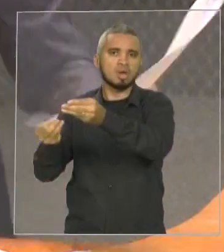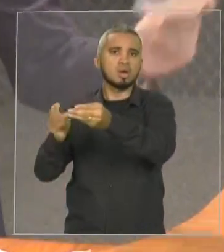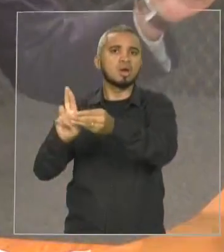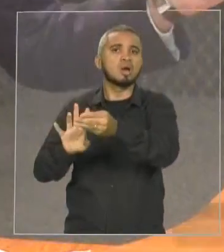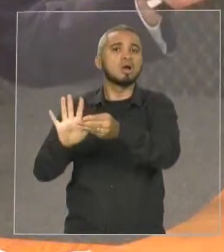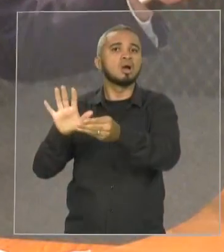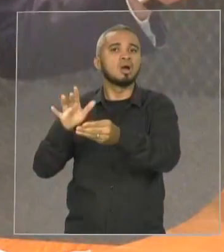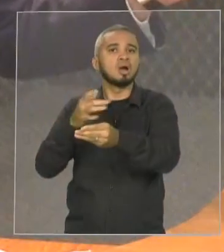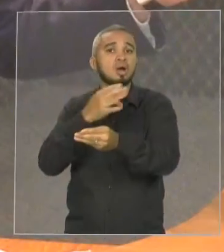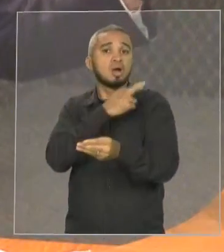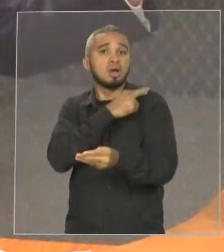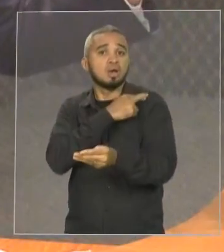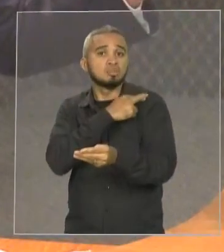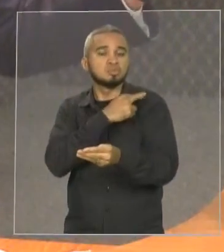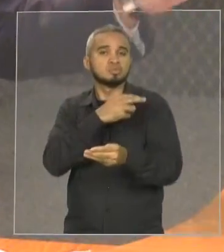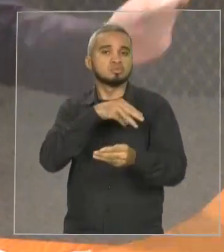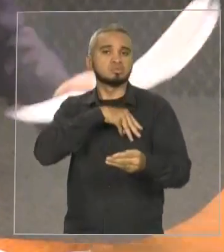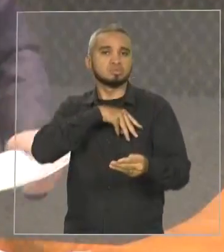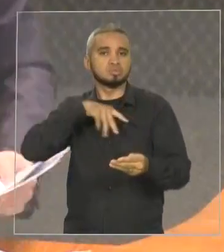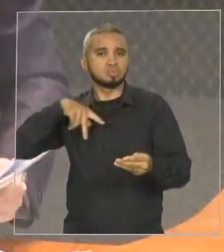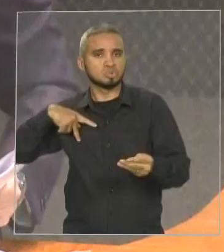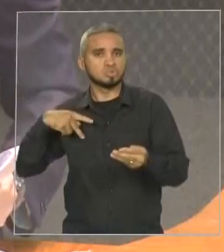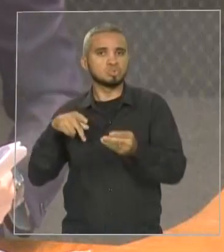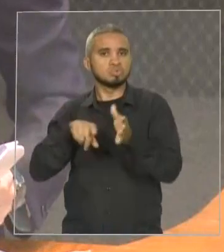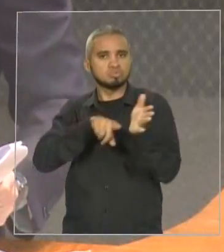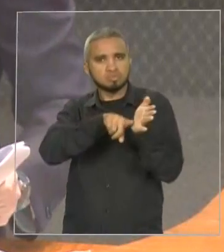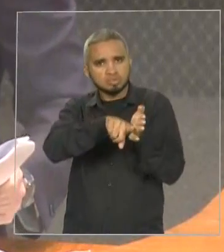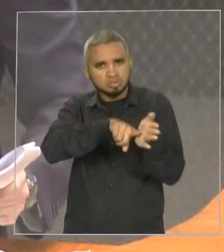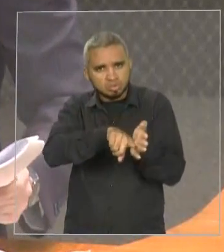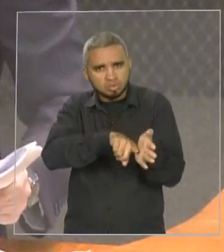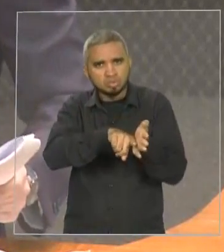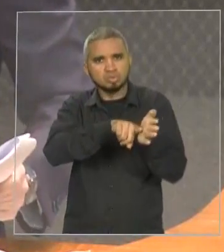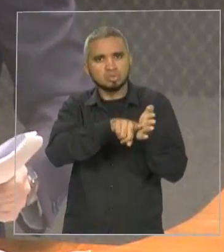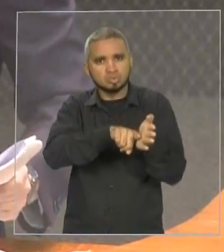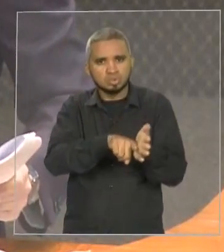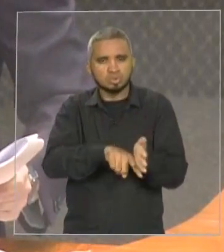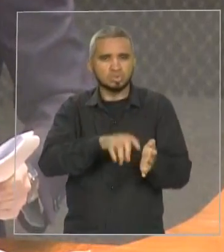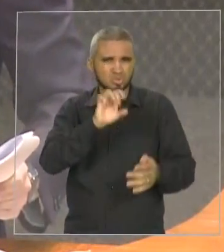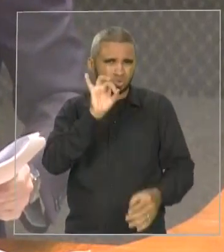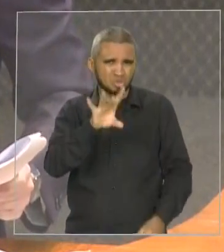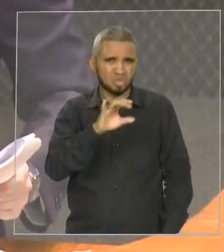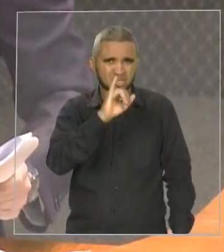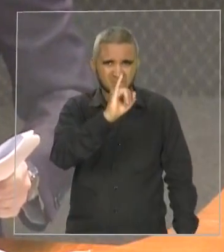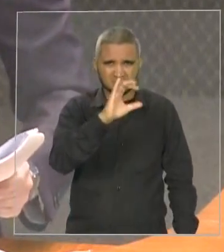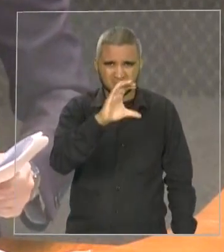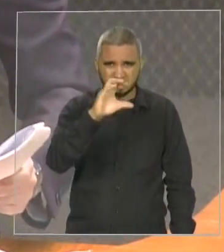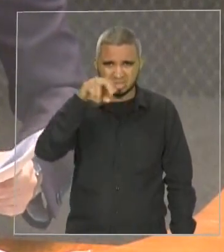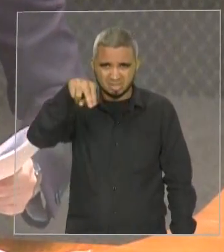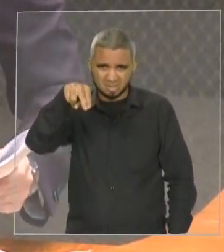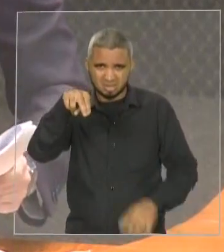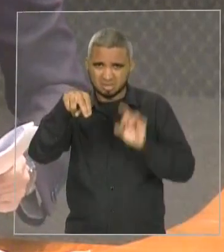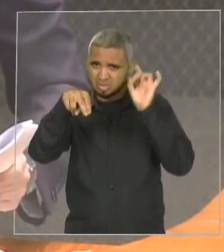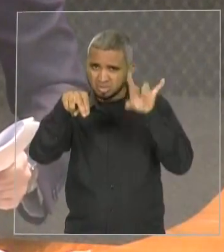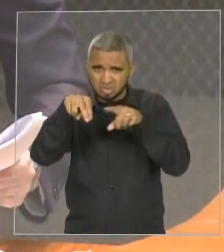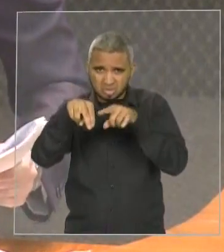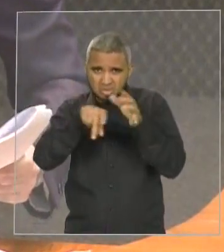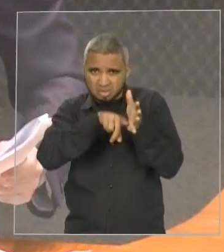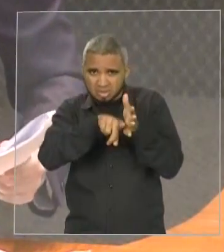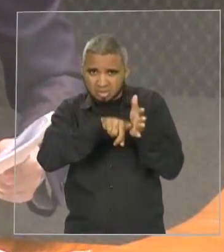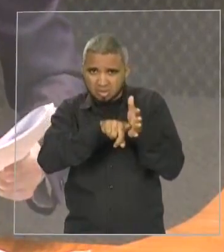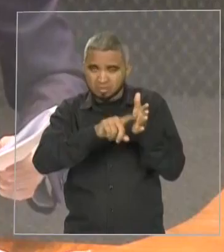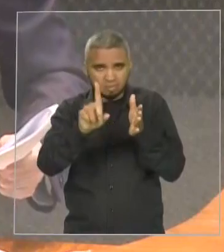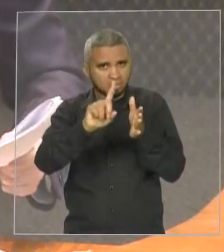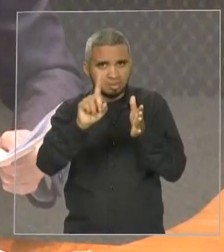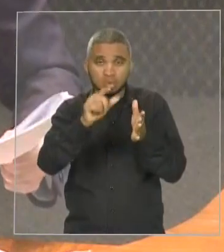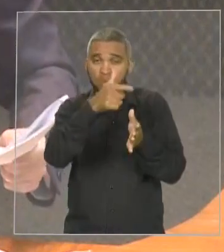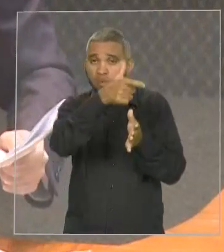apenas o ICN, que também está aqui, mas os novos institutos que foram